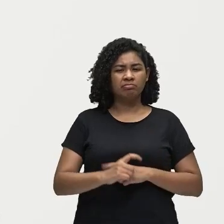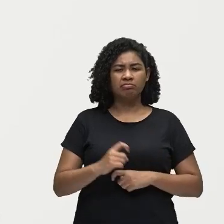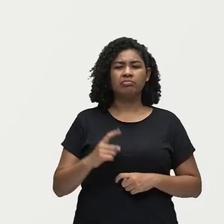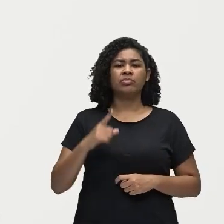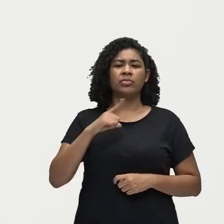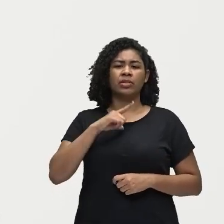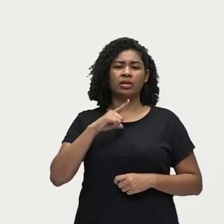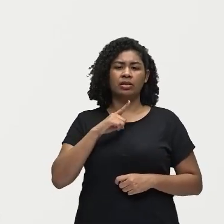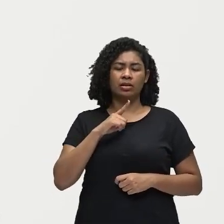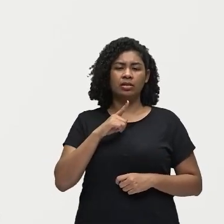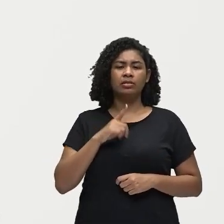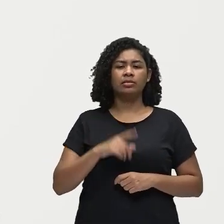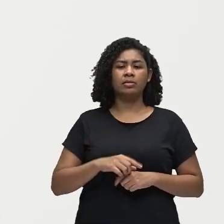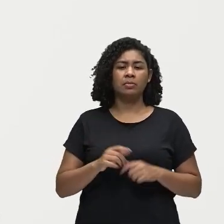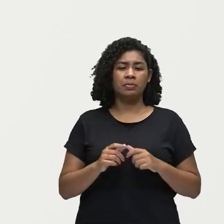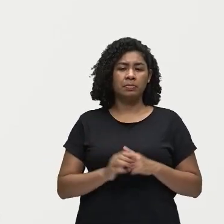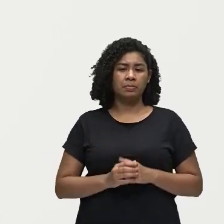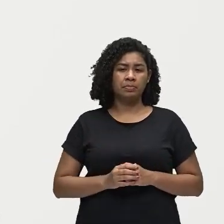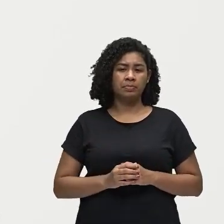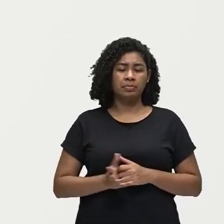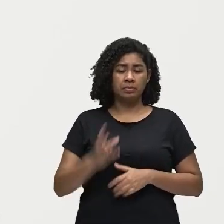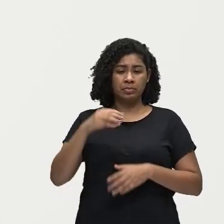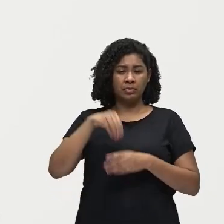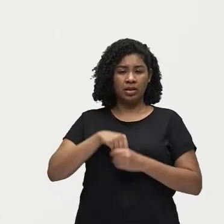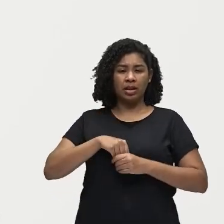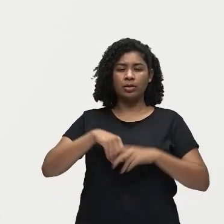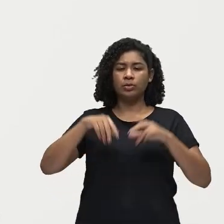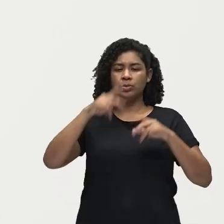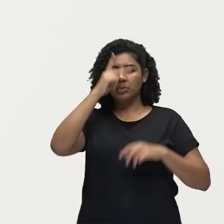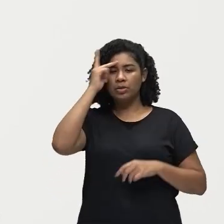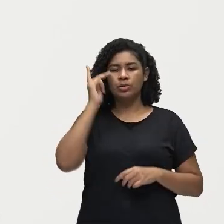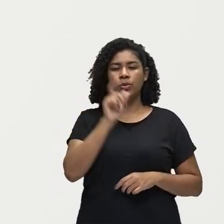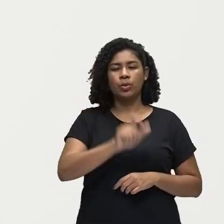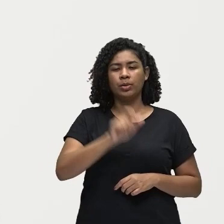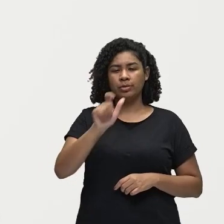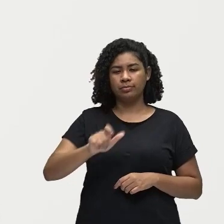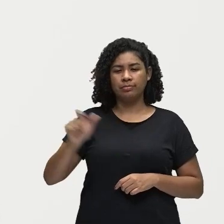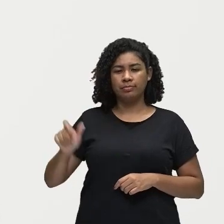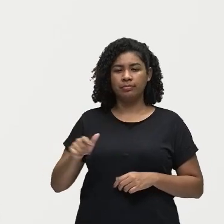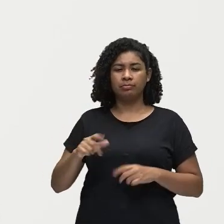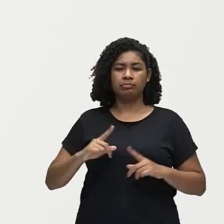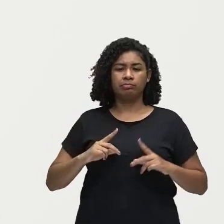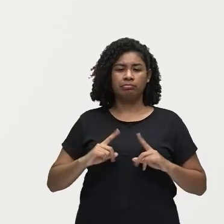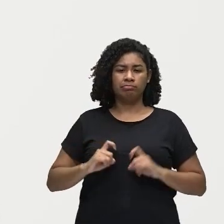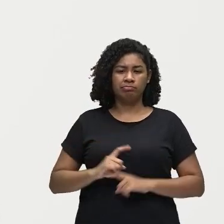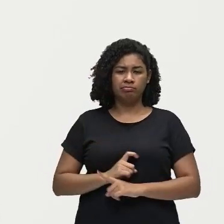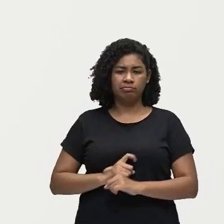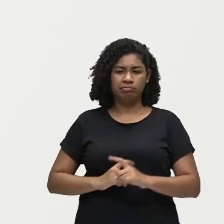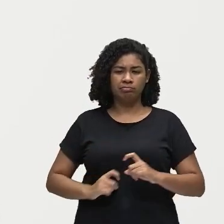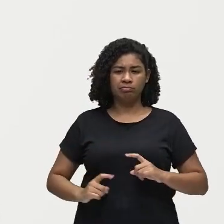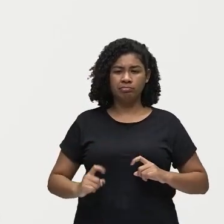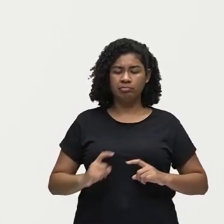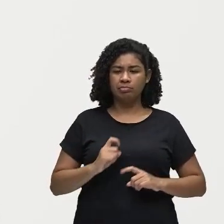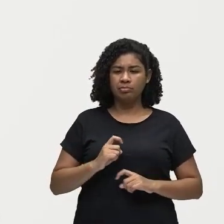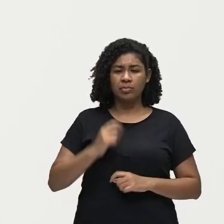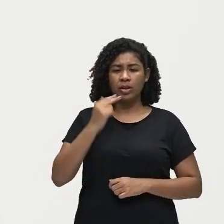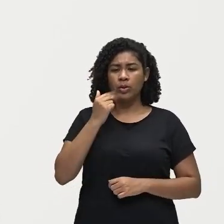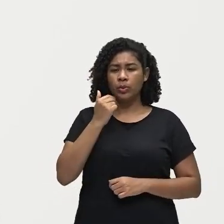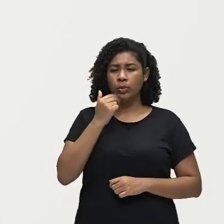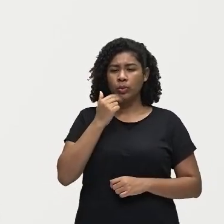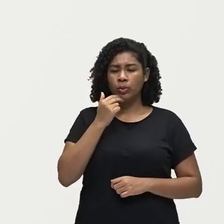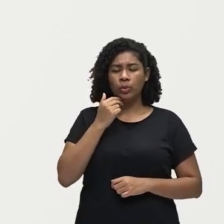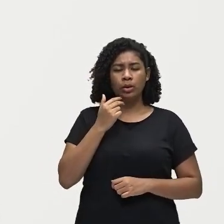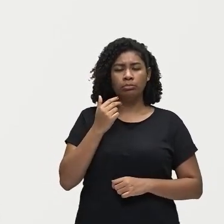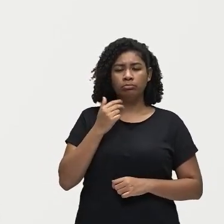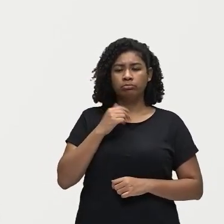convivem aí, na maioria das vezes, com os seres humanos, também sugando os seus nutrientes, a